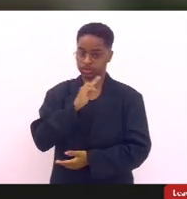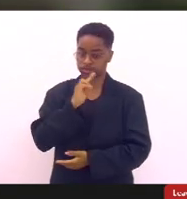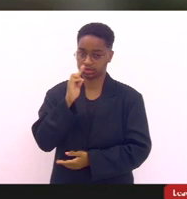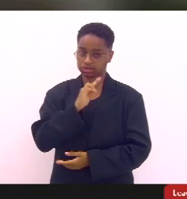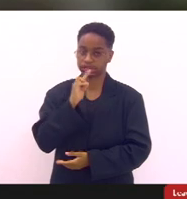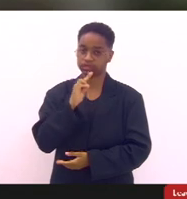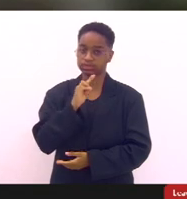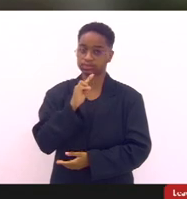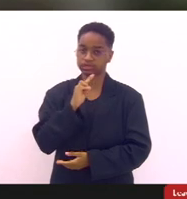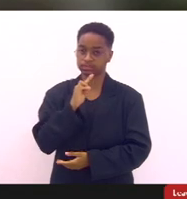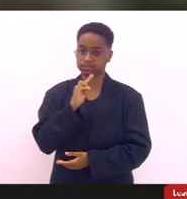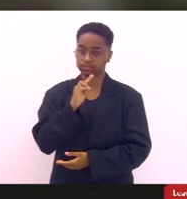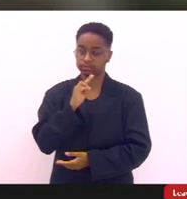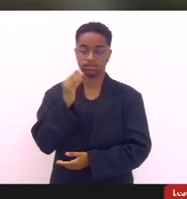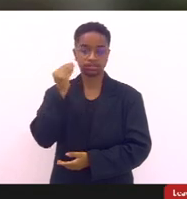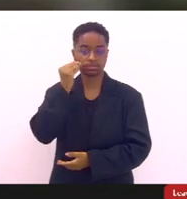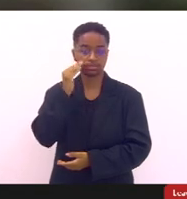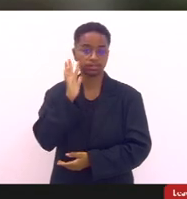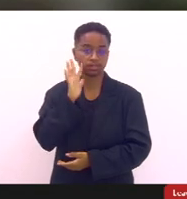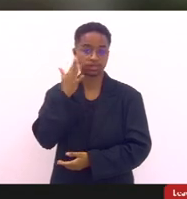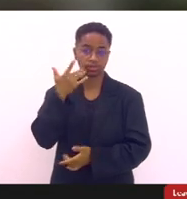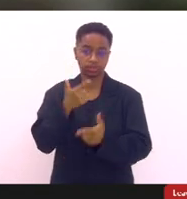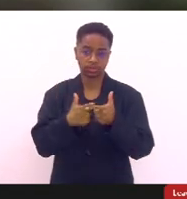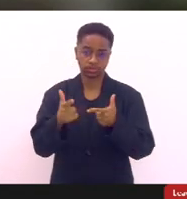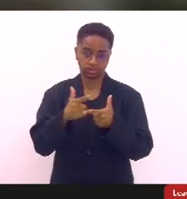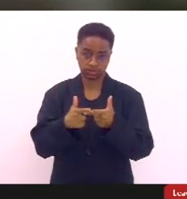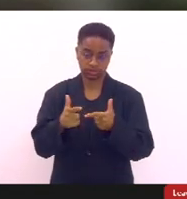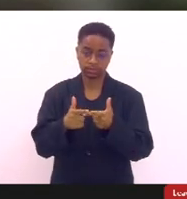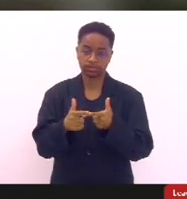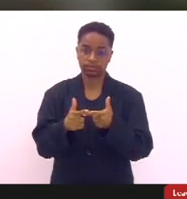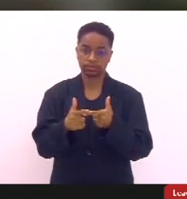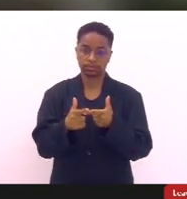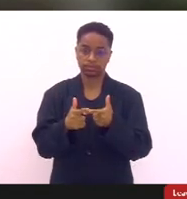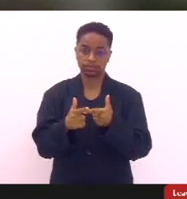na resolutividade dos problemas